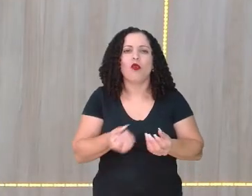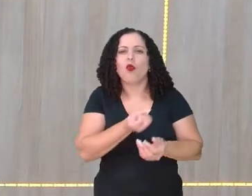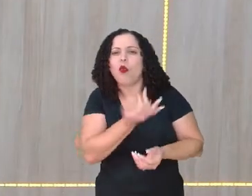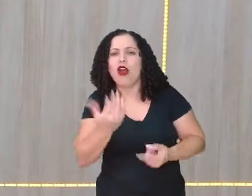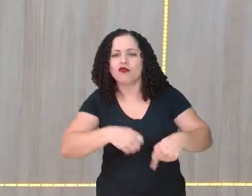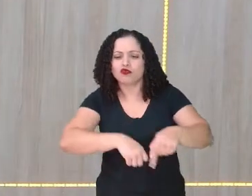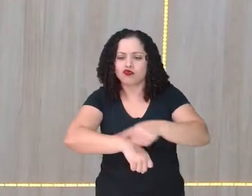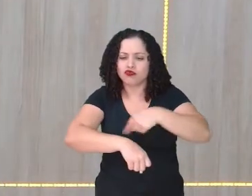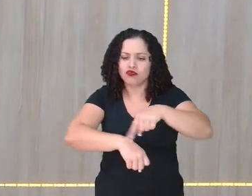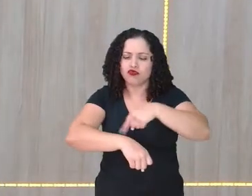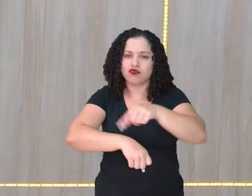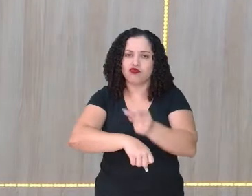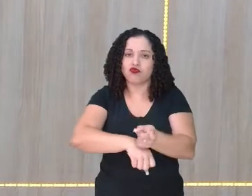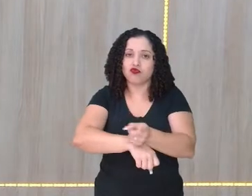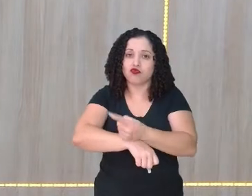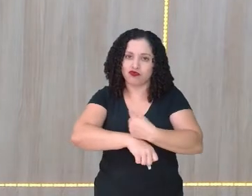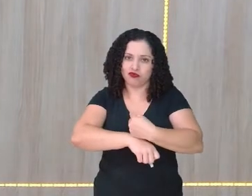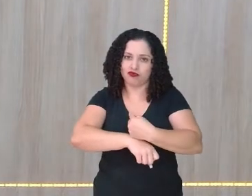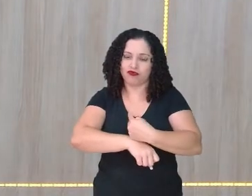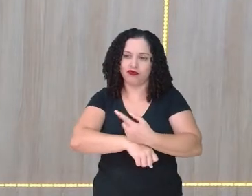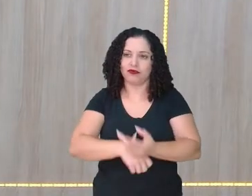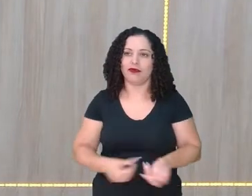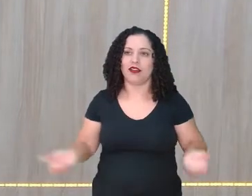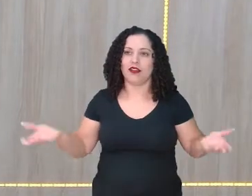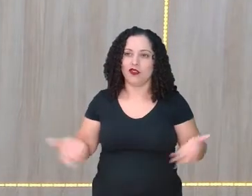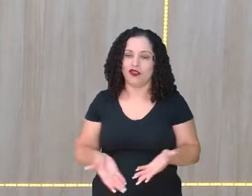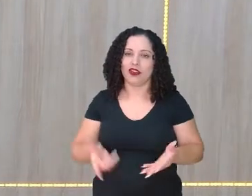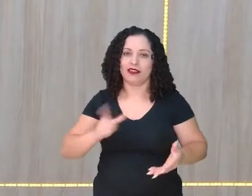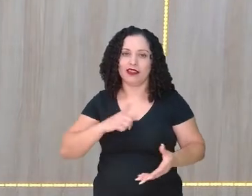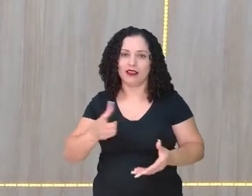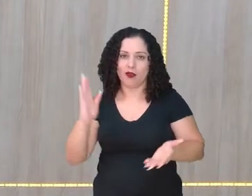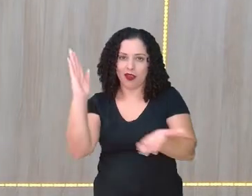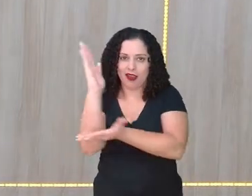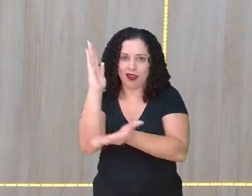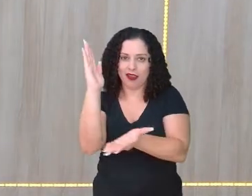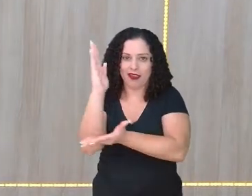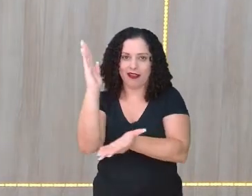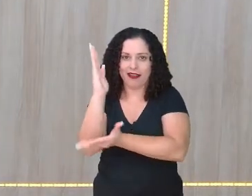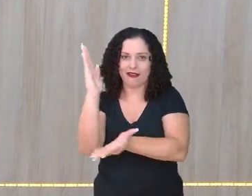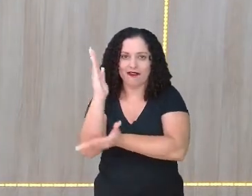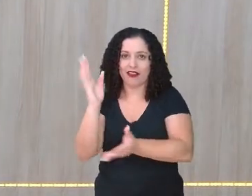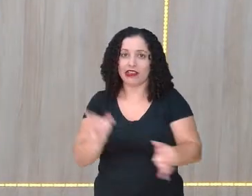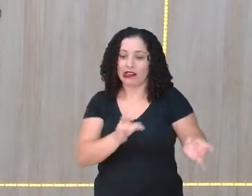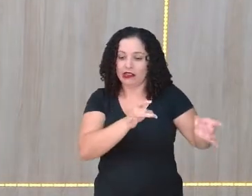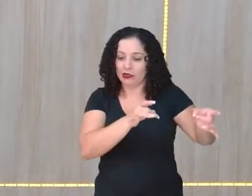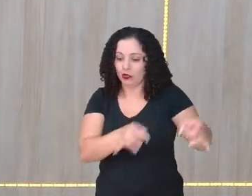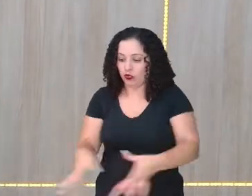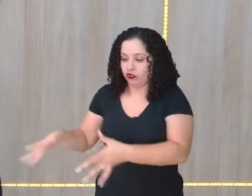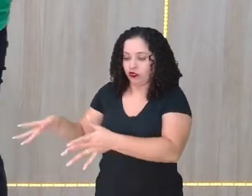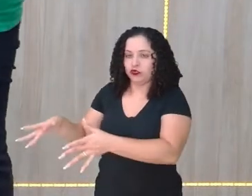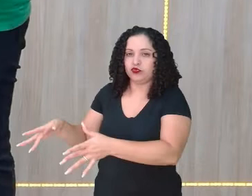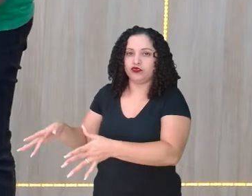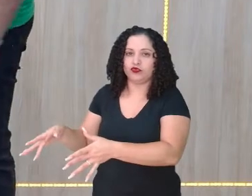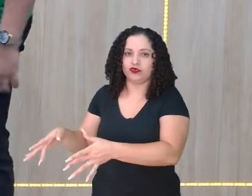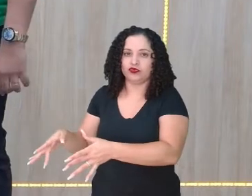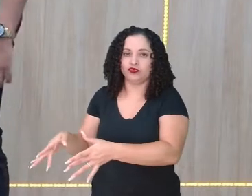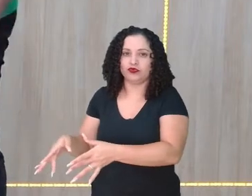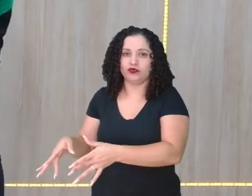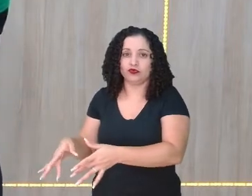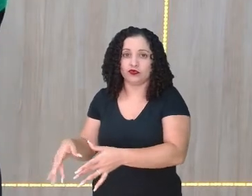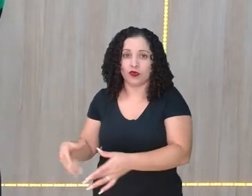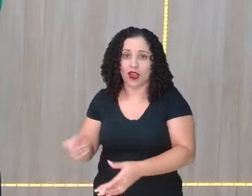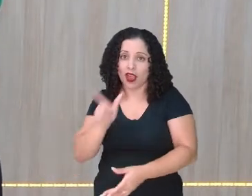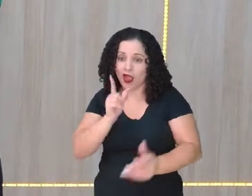trago para você uma garrafa PET, uma garrafa de plástico, que se jogada na nossa natureza, ó, quanto tempo que vai durar?